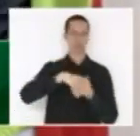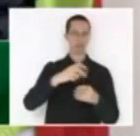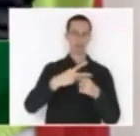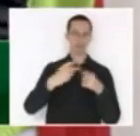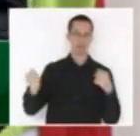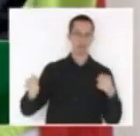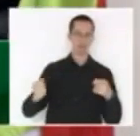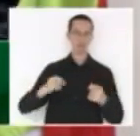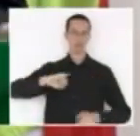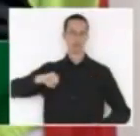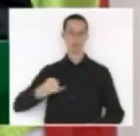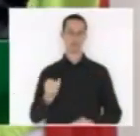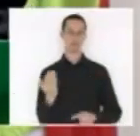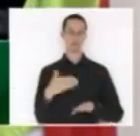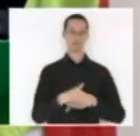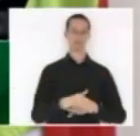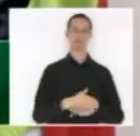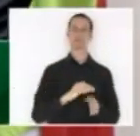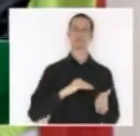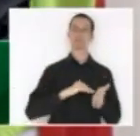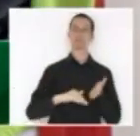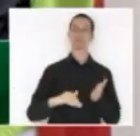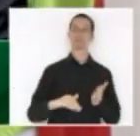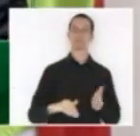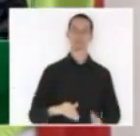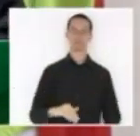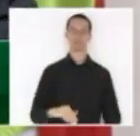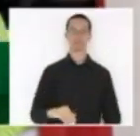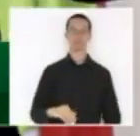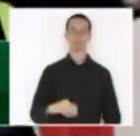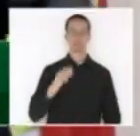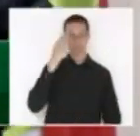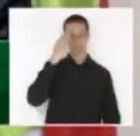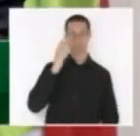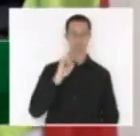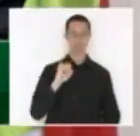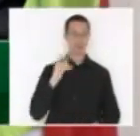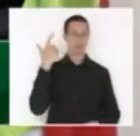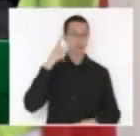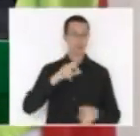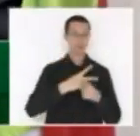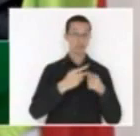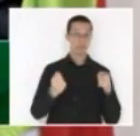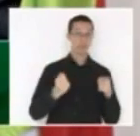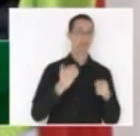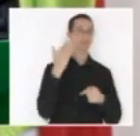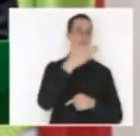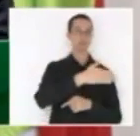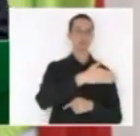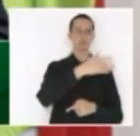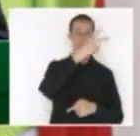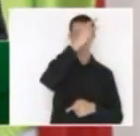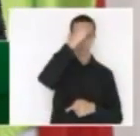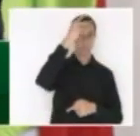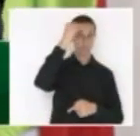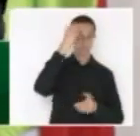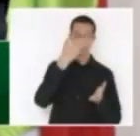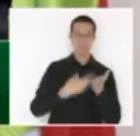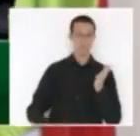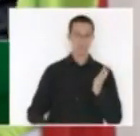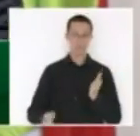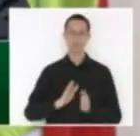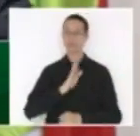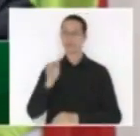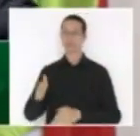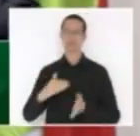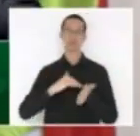sabe que ele corre, concorre, se ganhar ele vai para o cargo, se perder ele vai para o cargo na STR. Eu